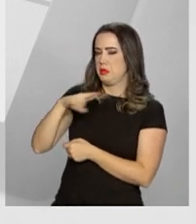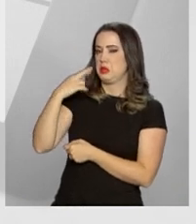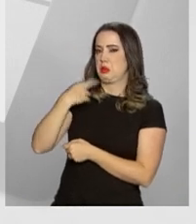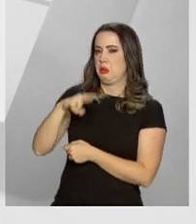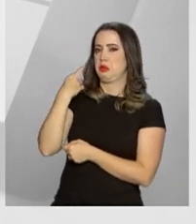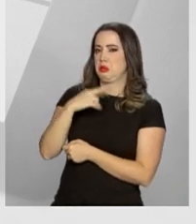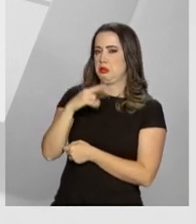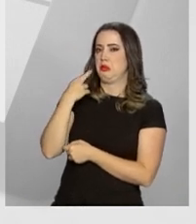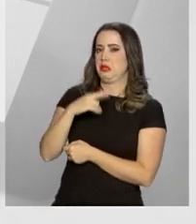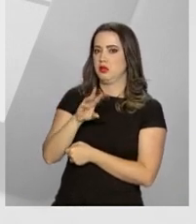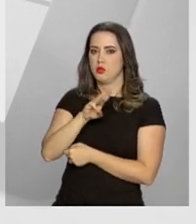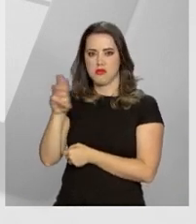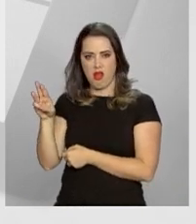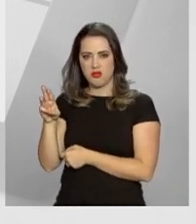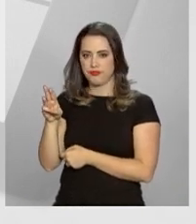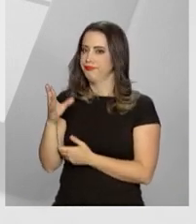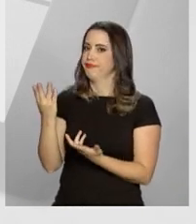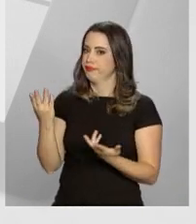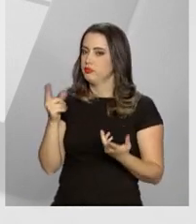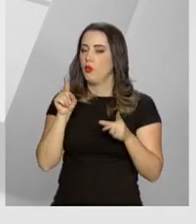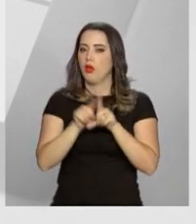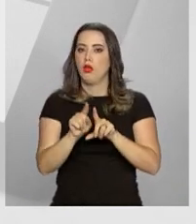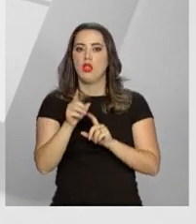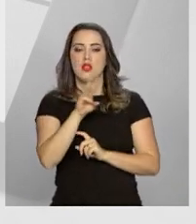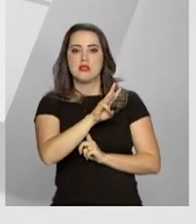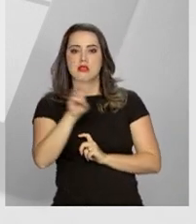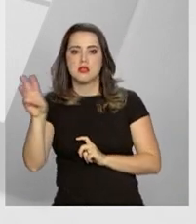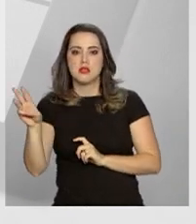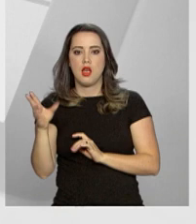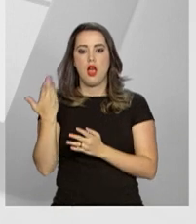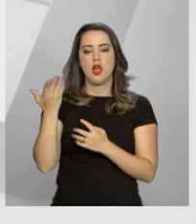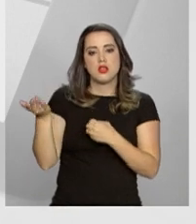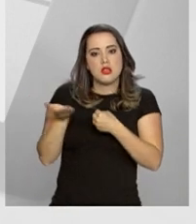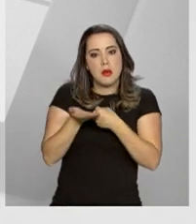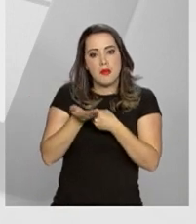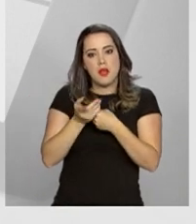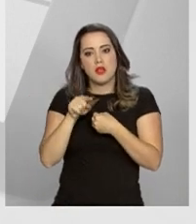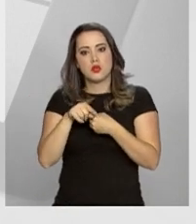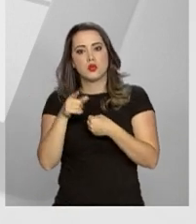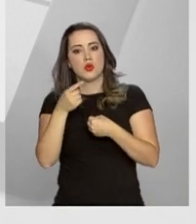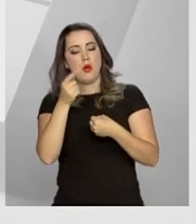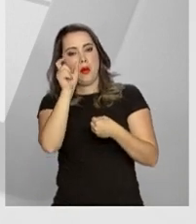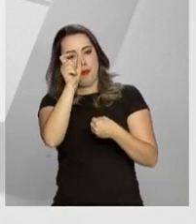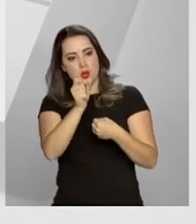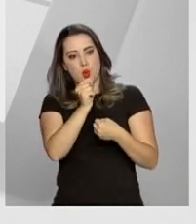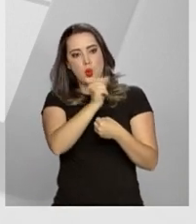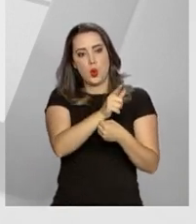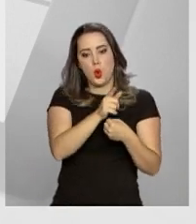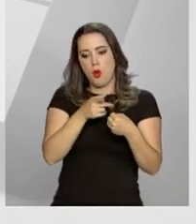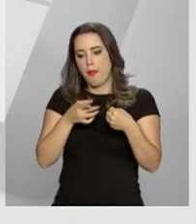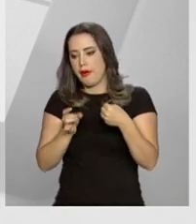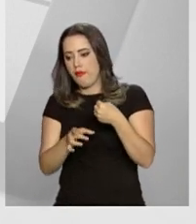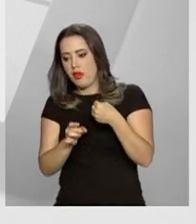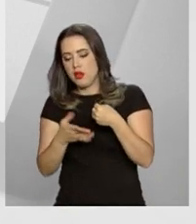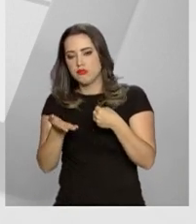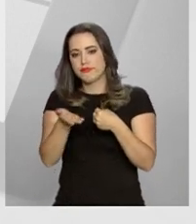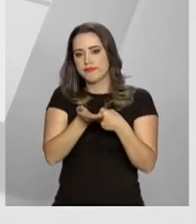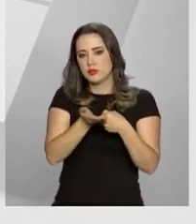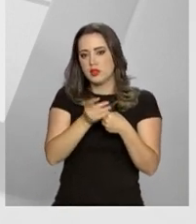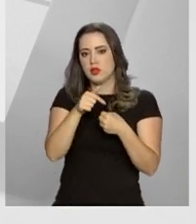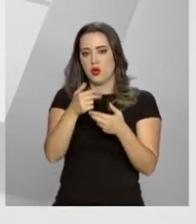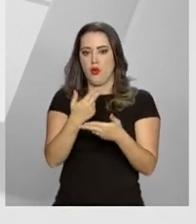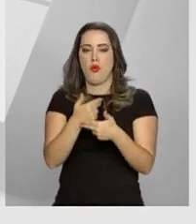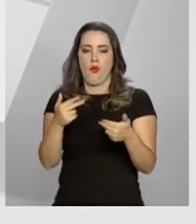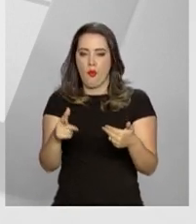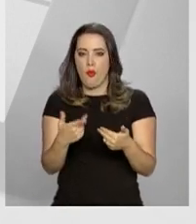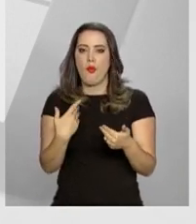sobre a loja virtual na internet em sites que são intermediários entre vendedores e consumidores é mais comum encontrar produtos